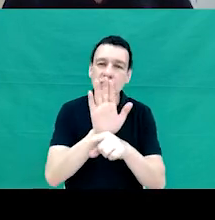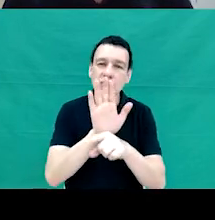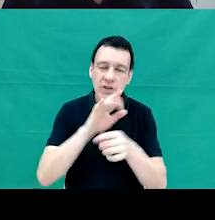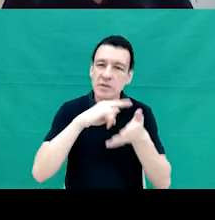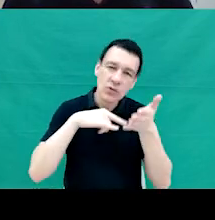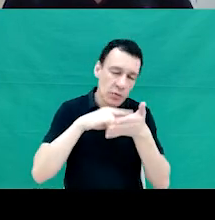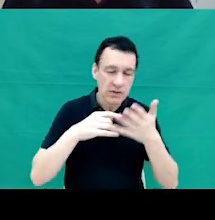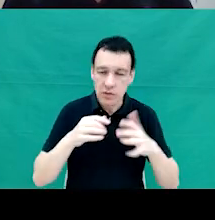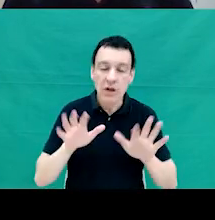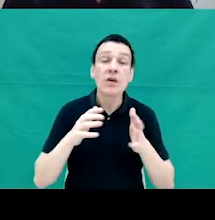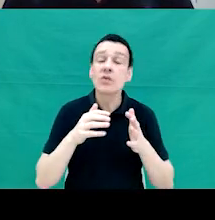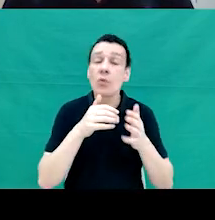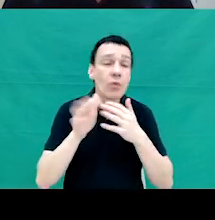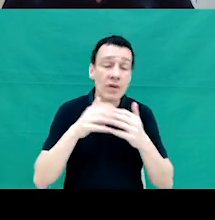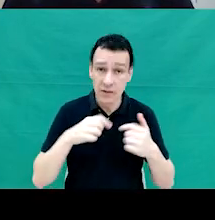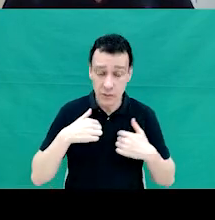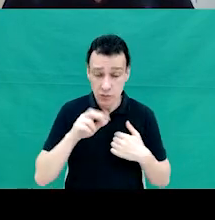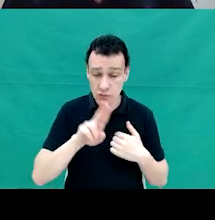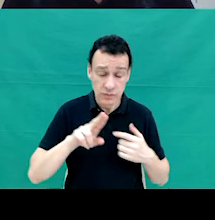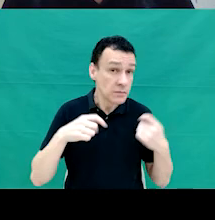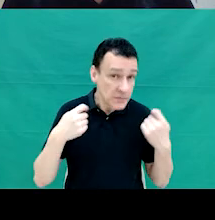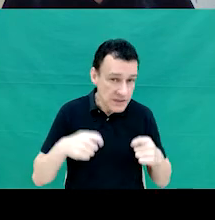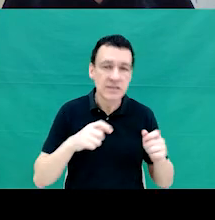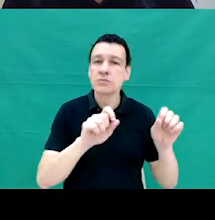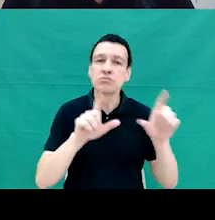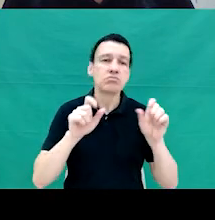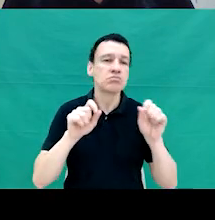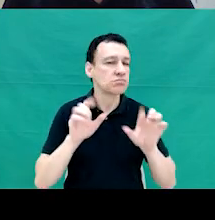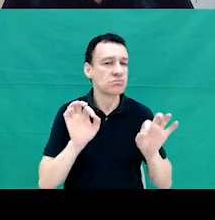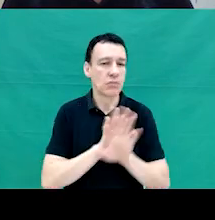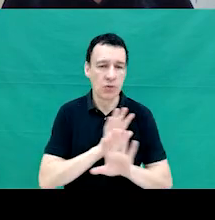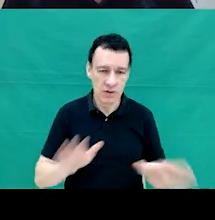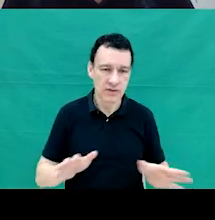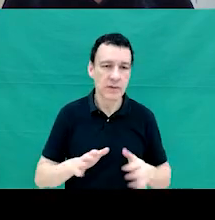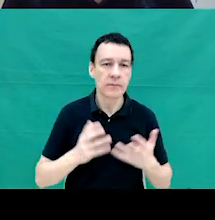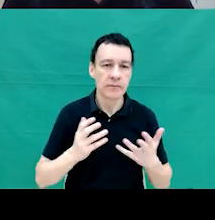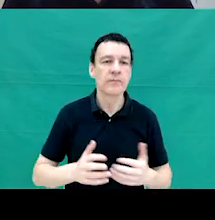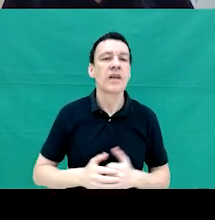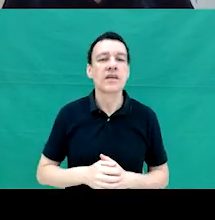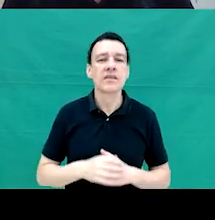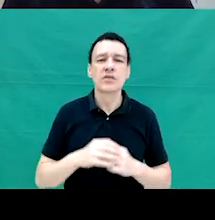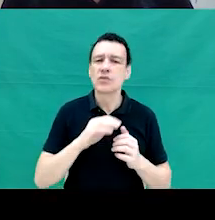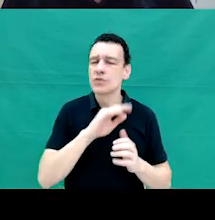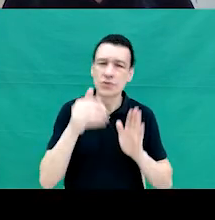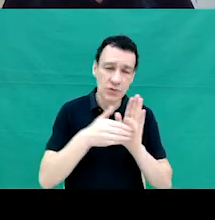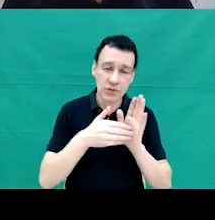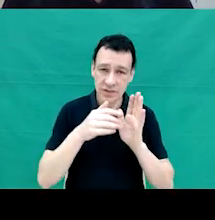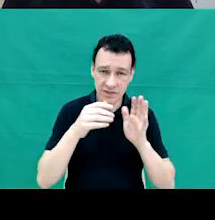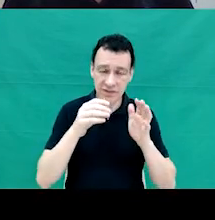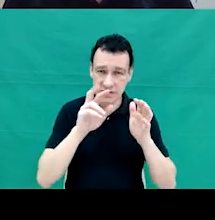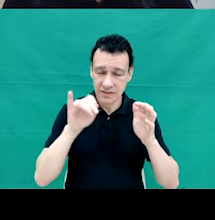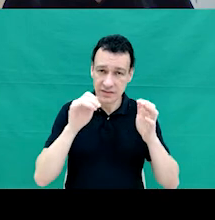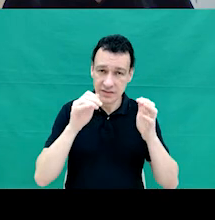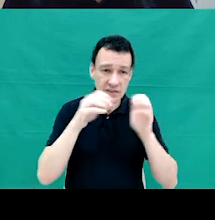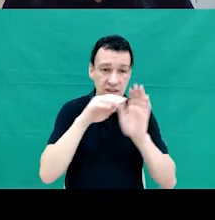usuário solicitar. E último ponto, listar as etapas concretas a serem realizadas. E a correlação